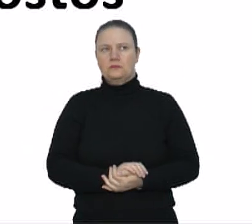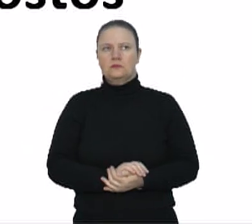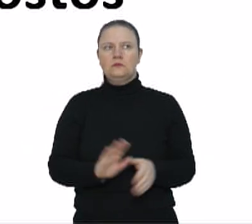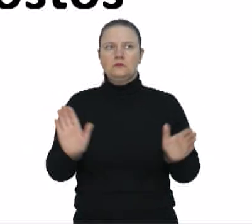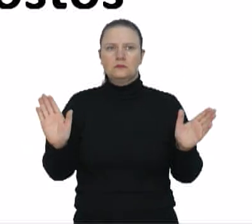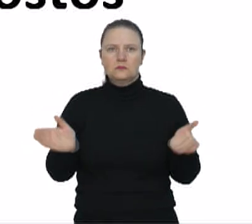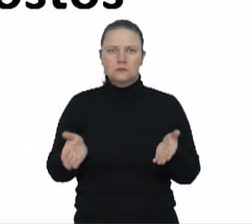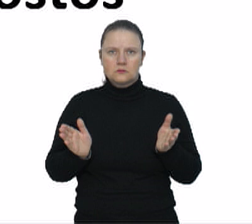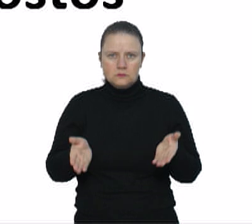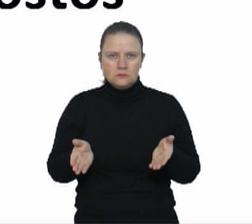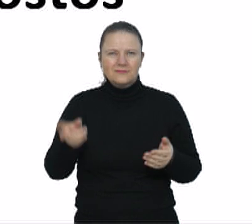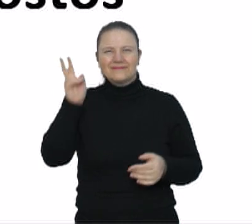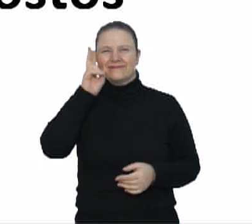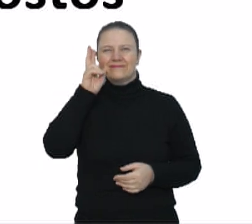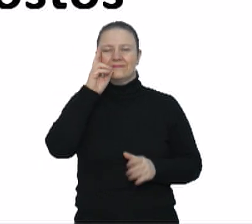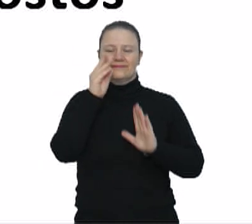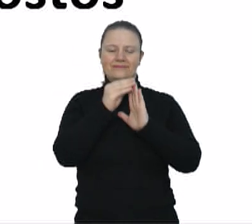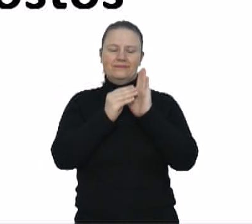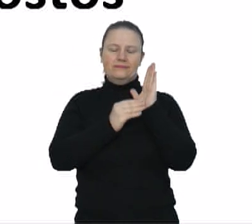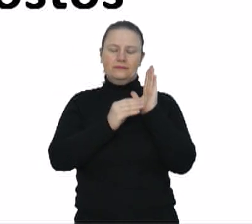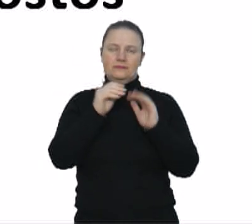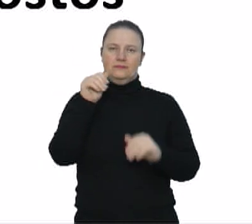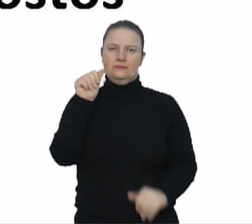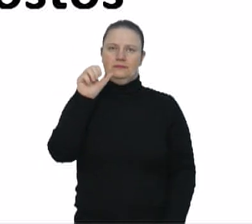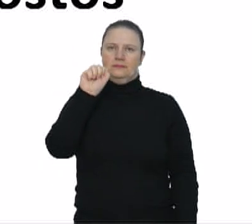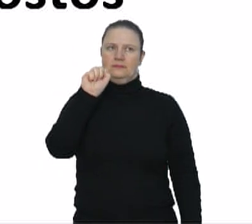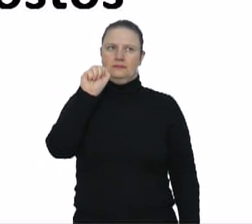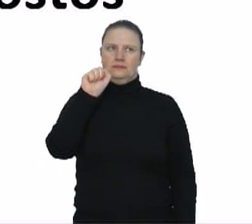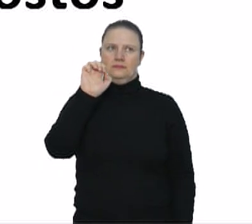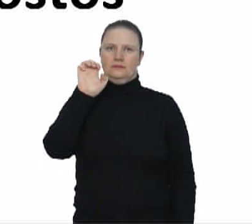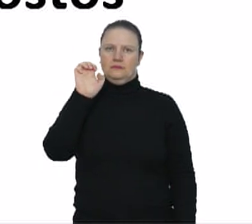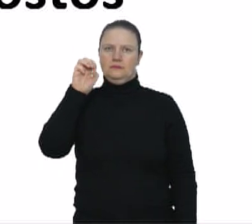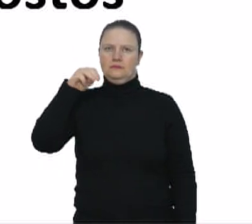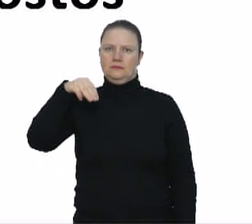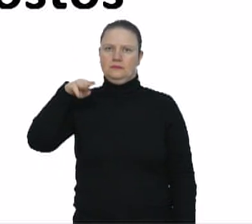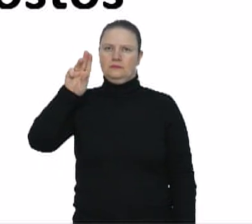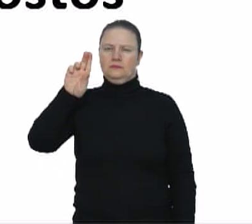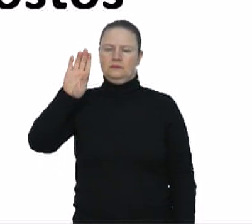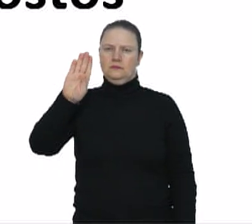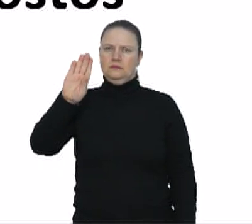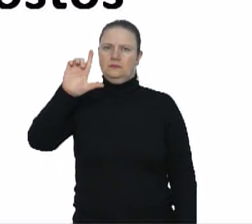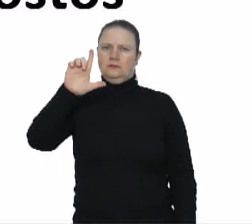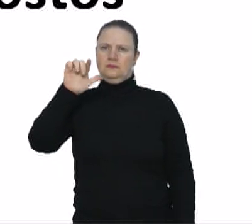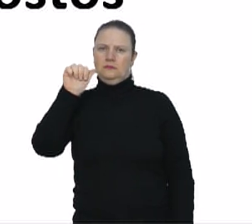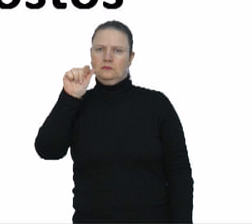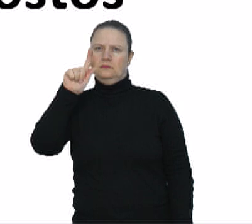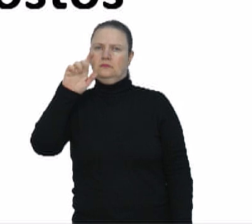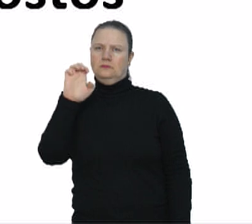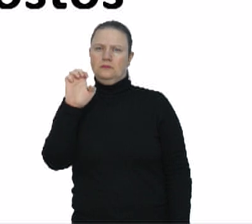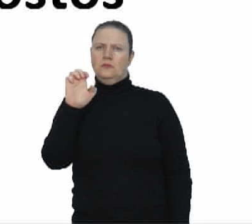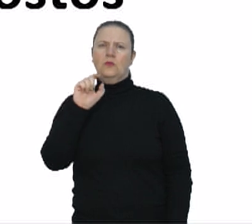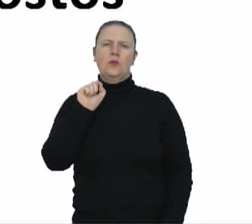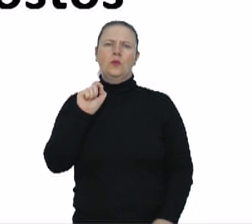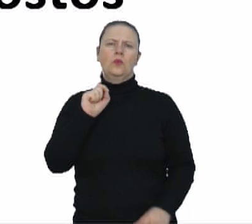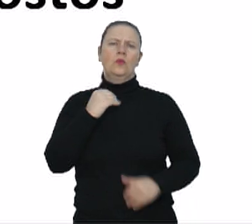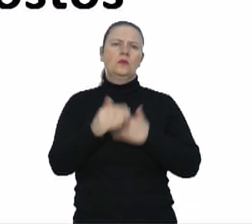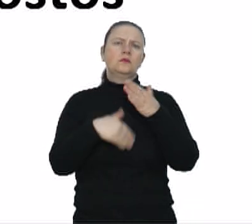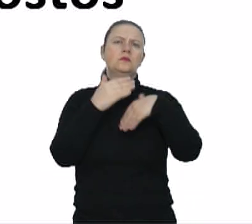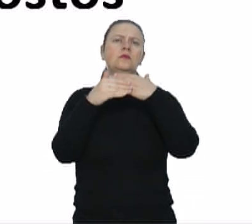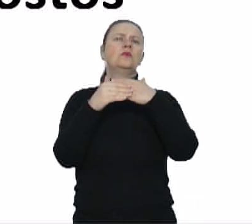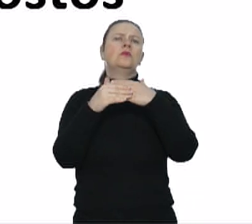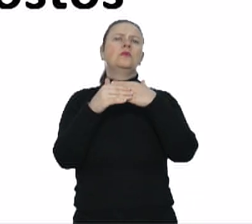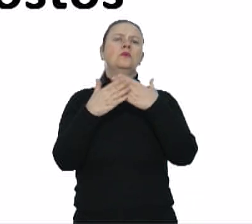Agora a gente vai falar sobre a assemblagem. Qual que é a diferença? Ela não foi um movimento, mas sim um modo de ação que se desenvolveu ao longo dos períodos.